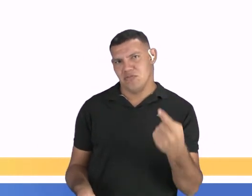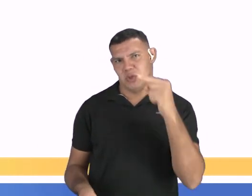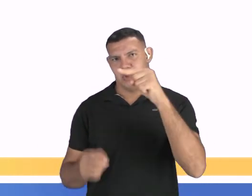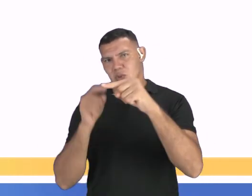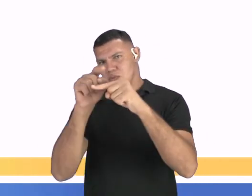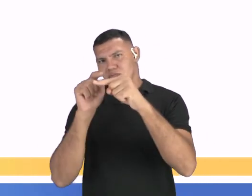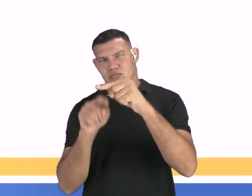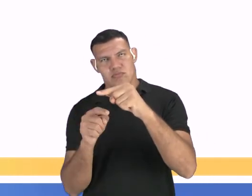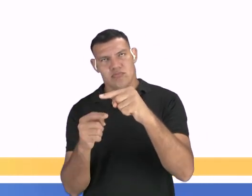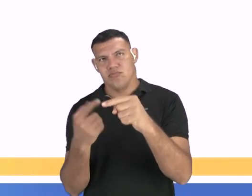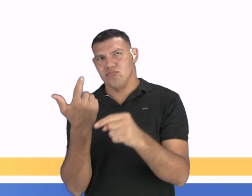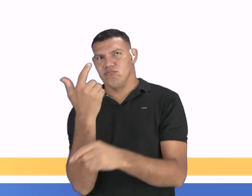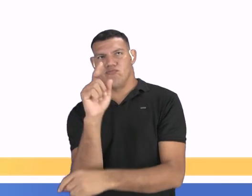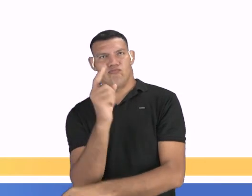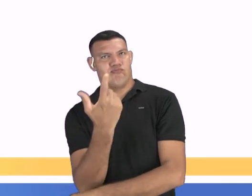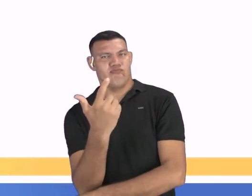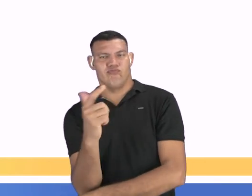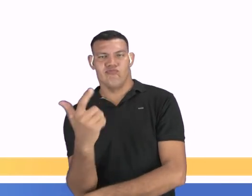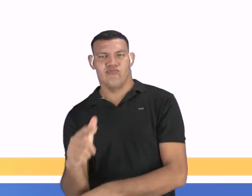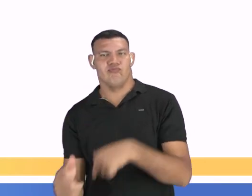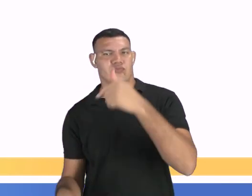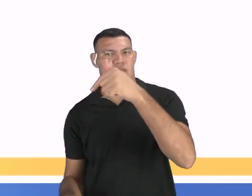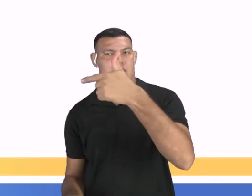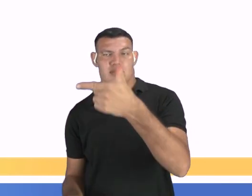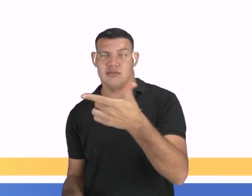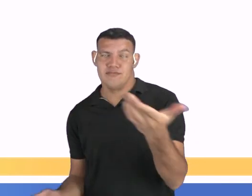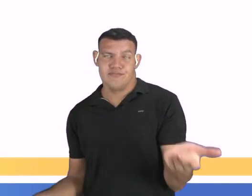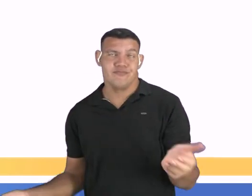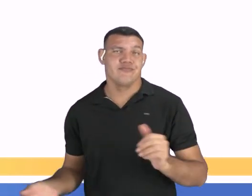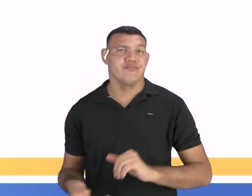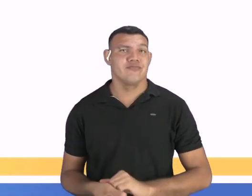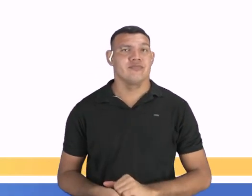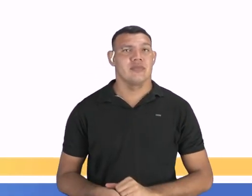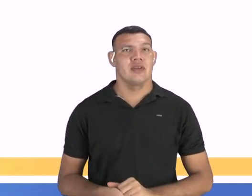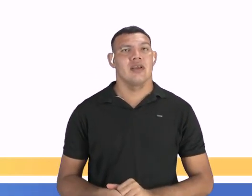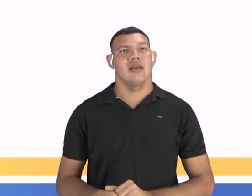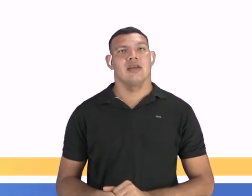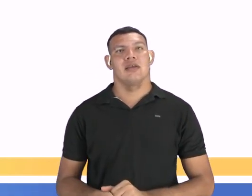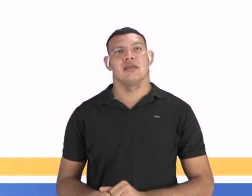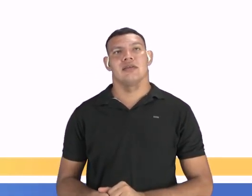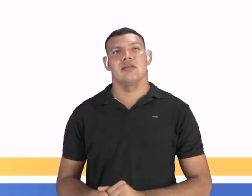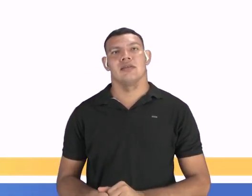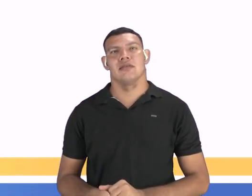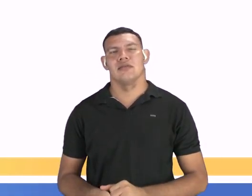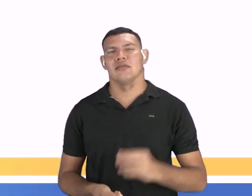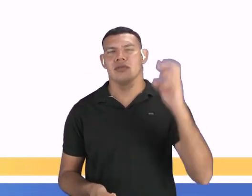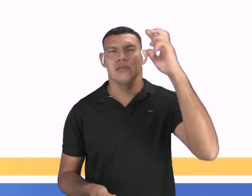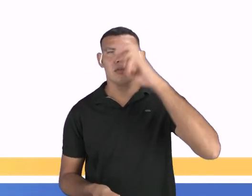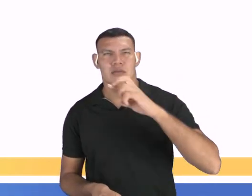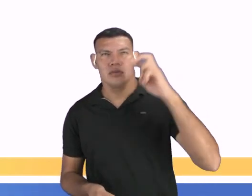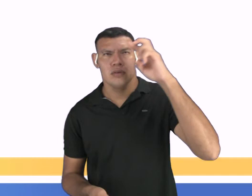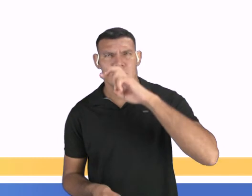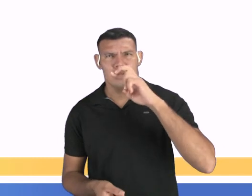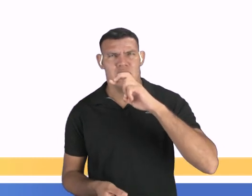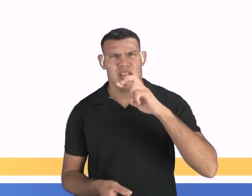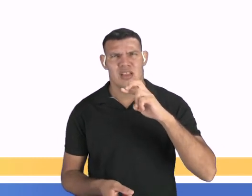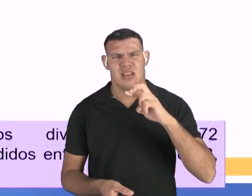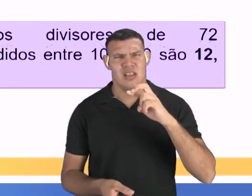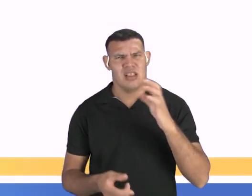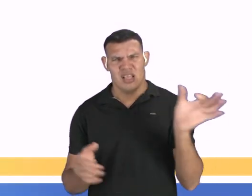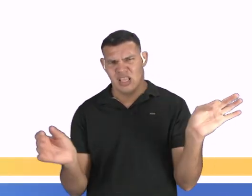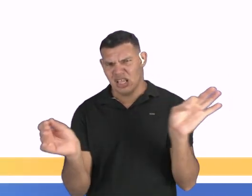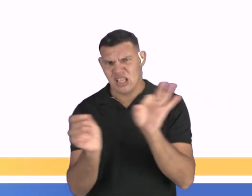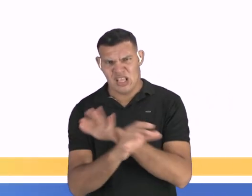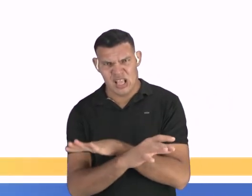72. Então, com isso, você conseguiu aí completar a sua sequência de divisores. Mas observe que nós não terminamos ainda de resolver